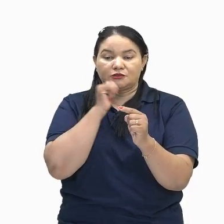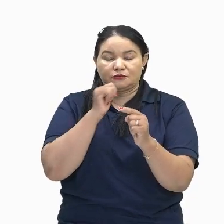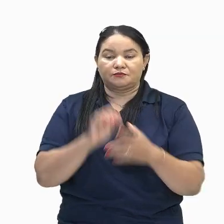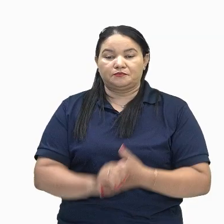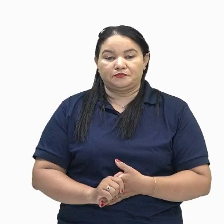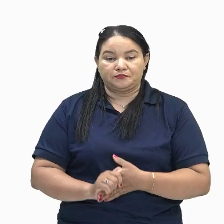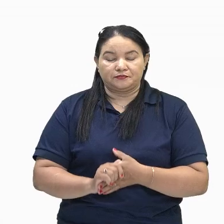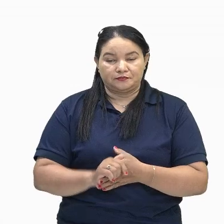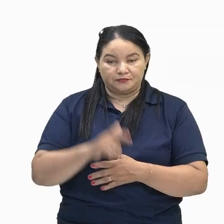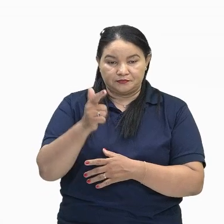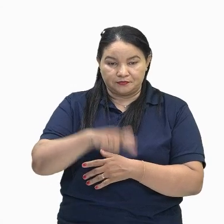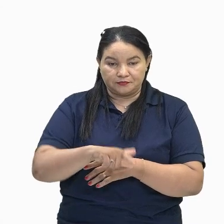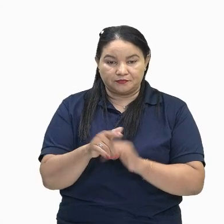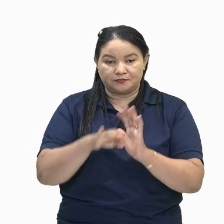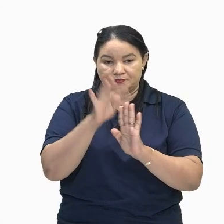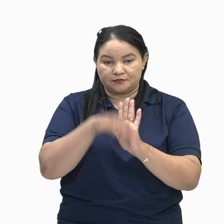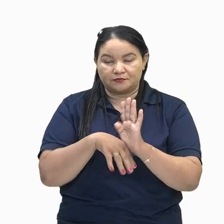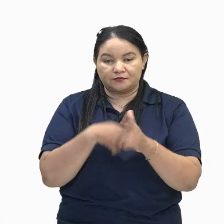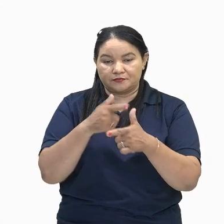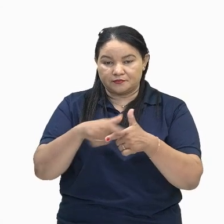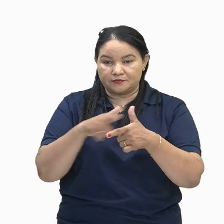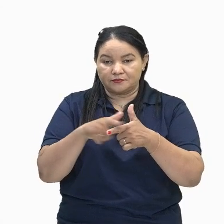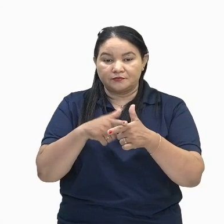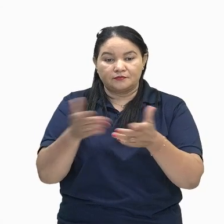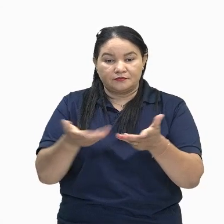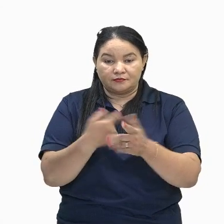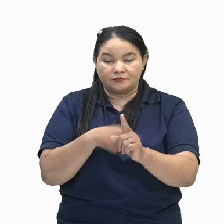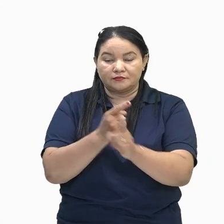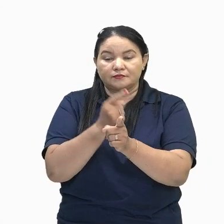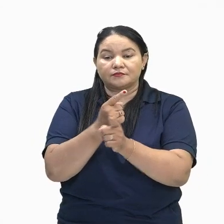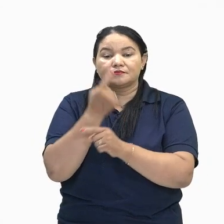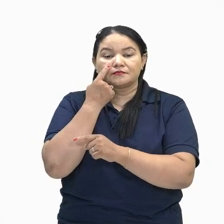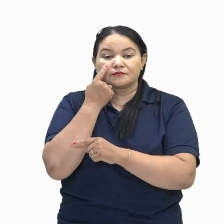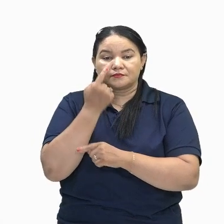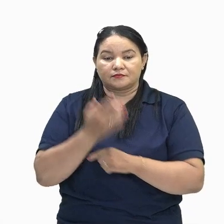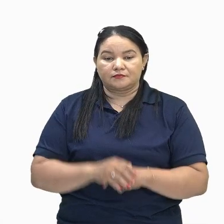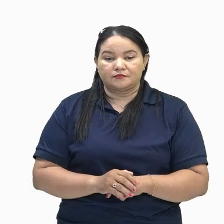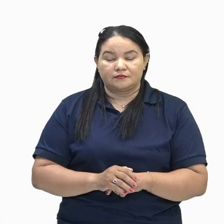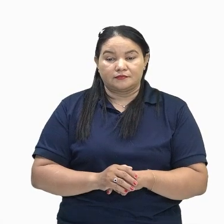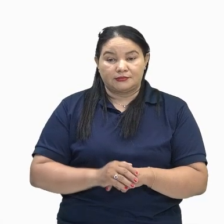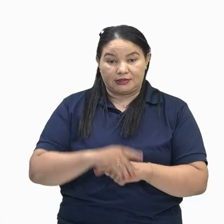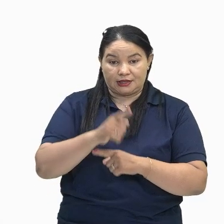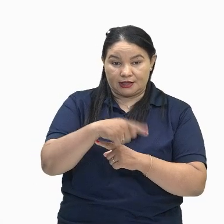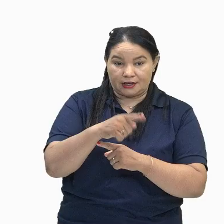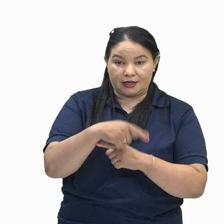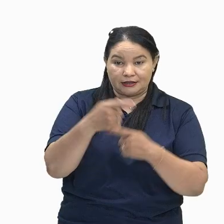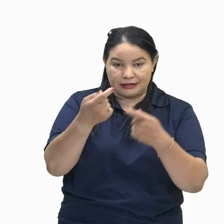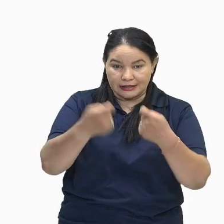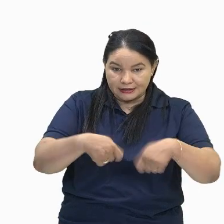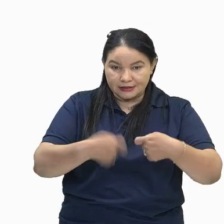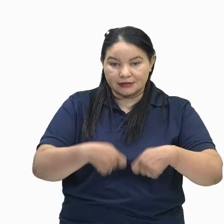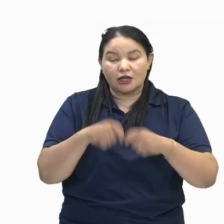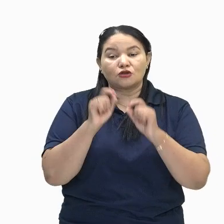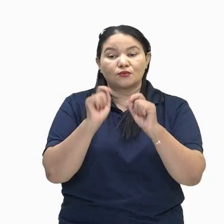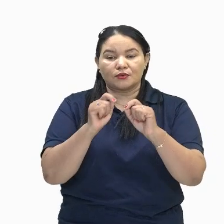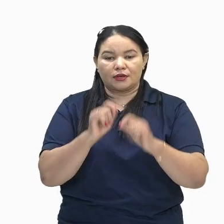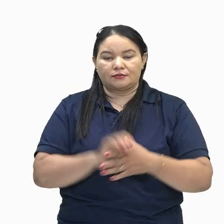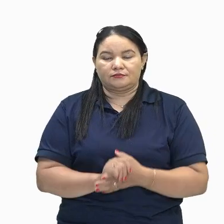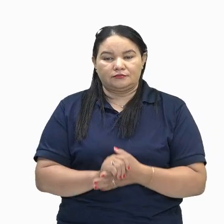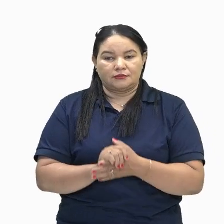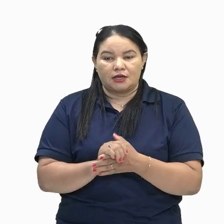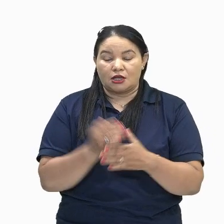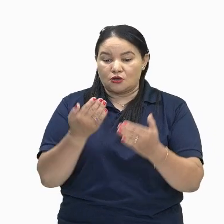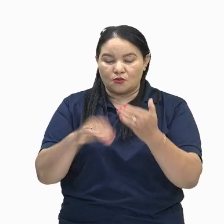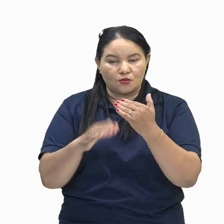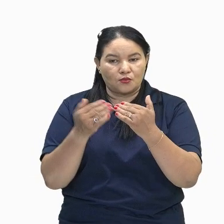nosso texto, qual é o problema lá que nós identificamos? A palavra necessário da expressão é necessário não concorda com o núcleo